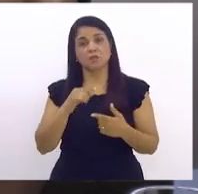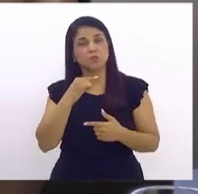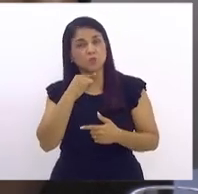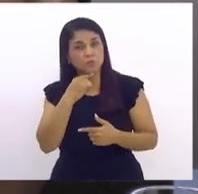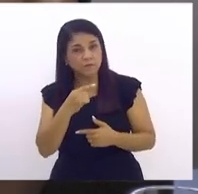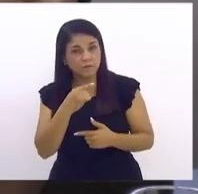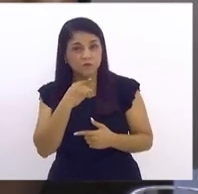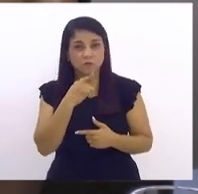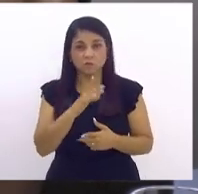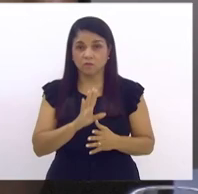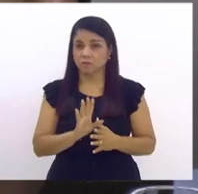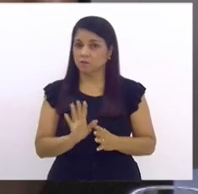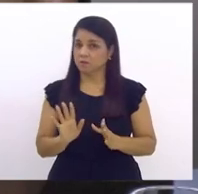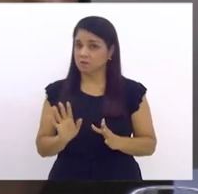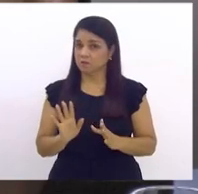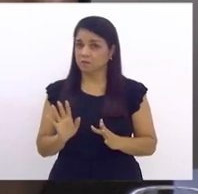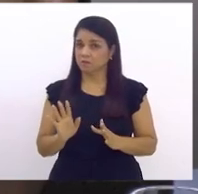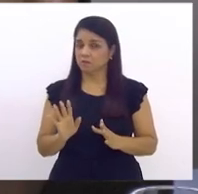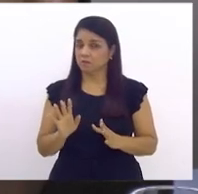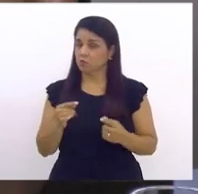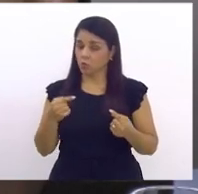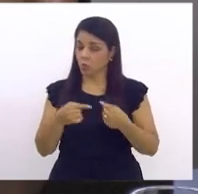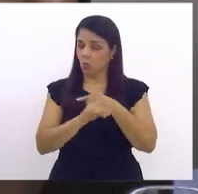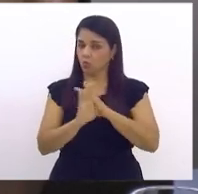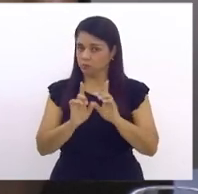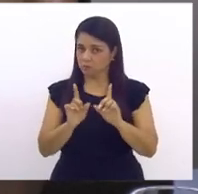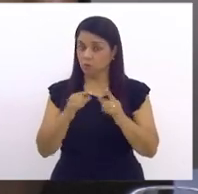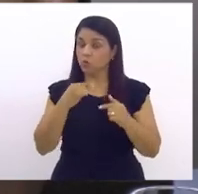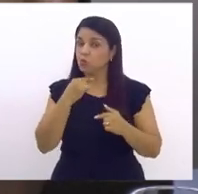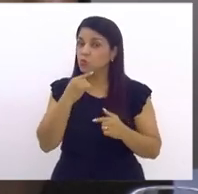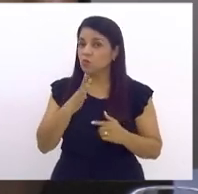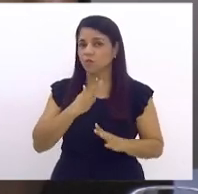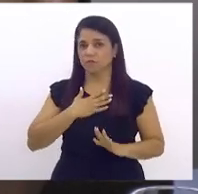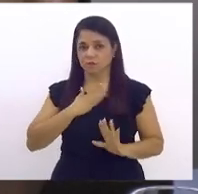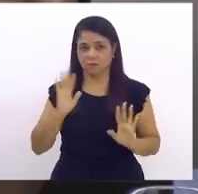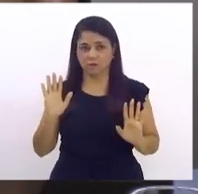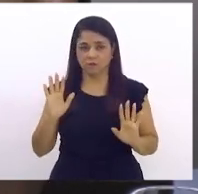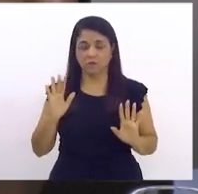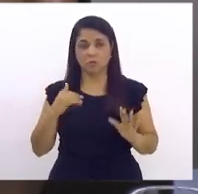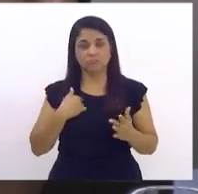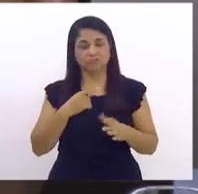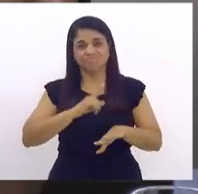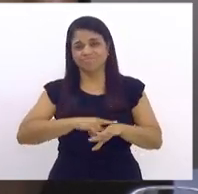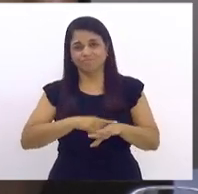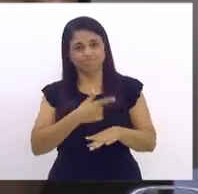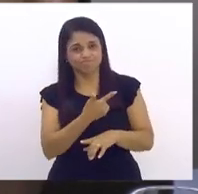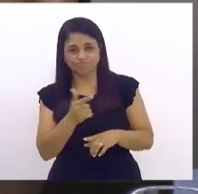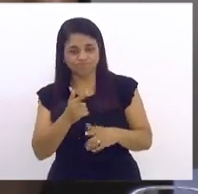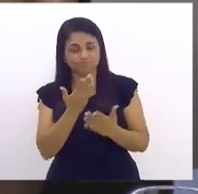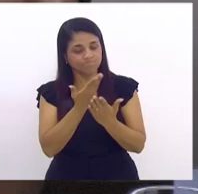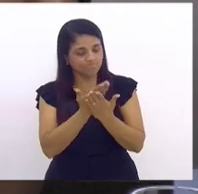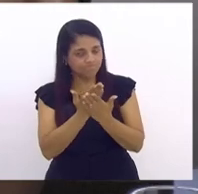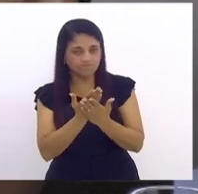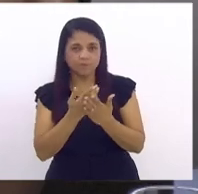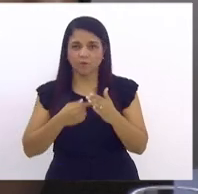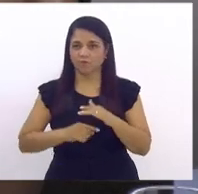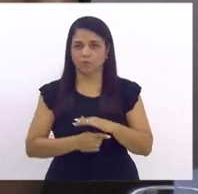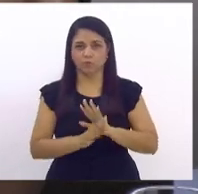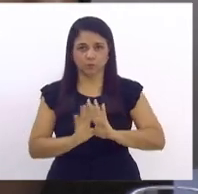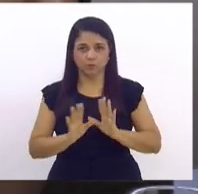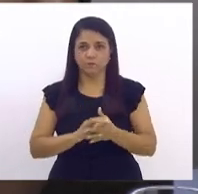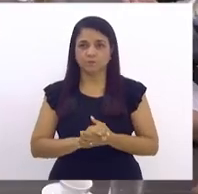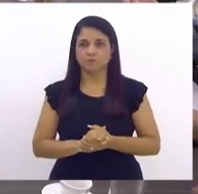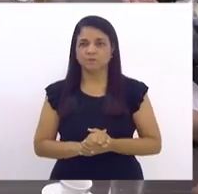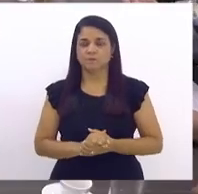dúvida. Não estou divergindo, não. Estou na dúvida porque eu não tive tempo de aprofundar essa questão.